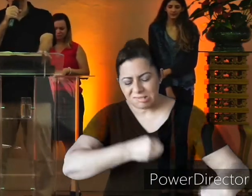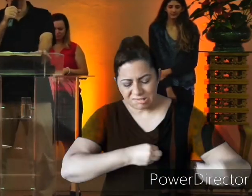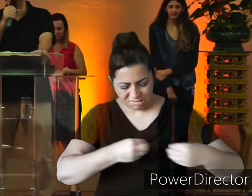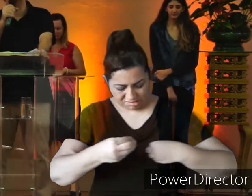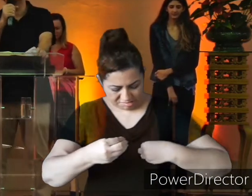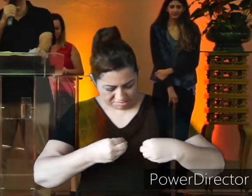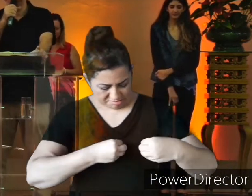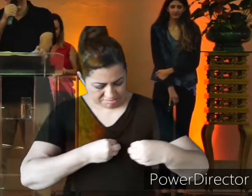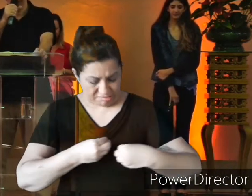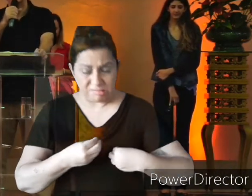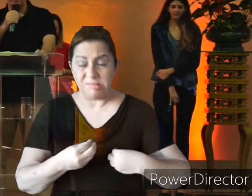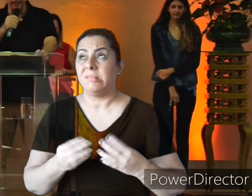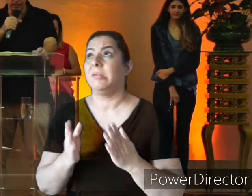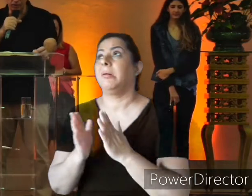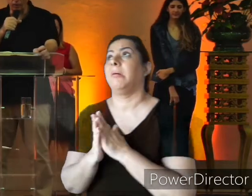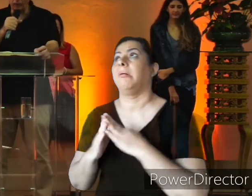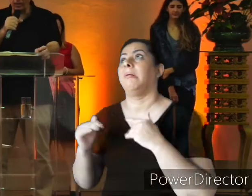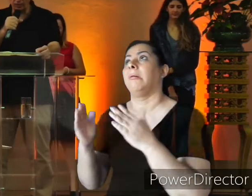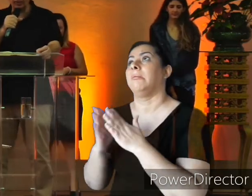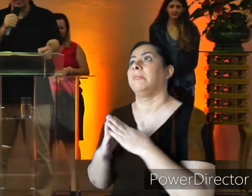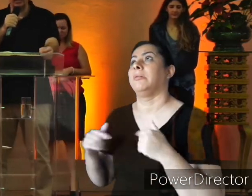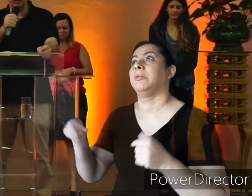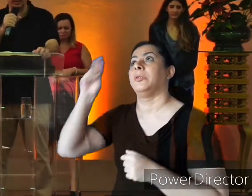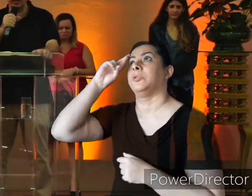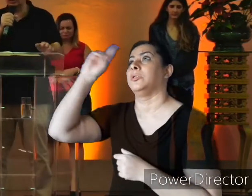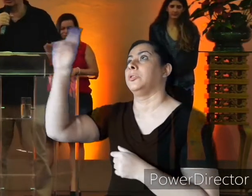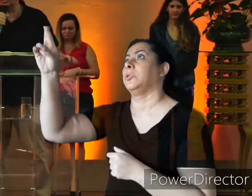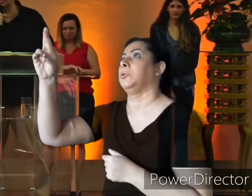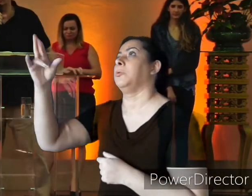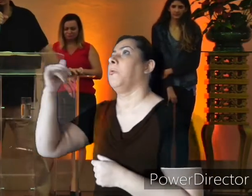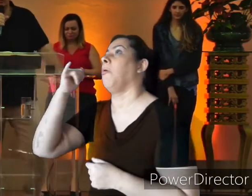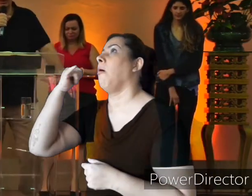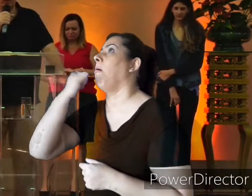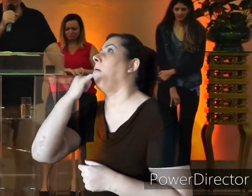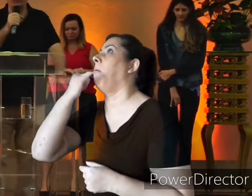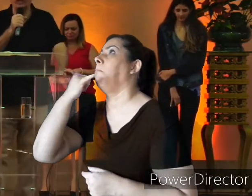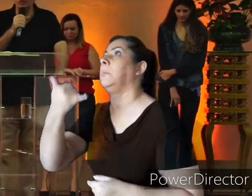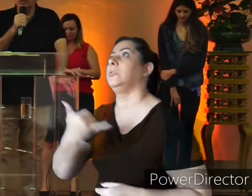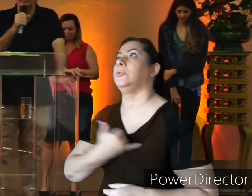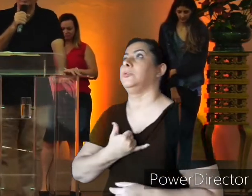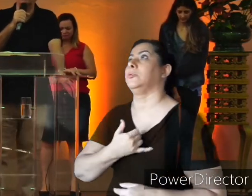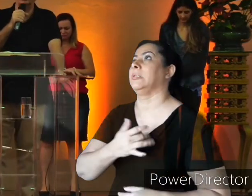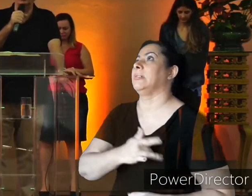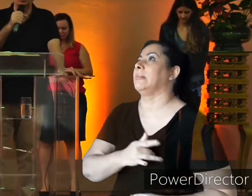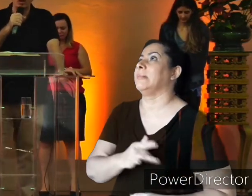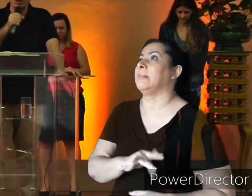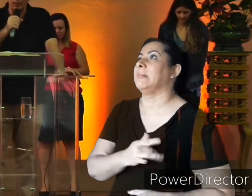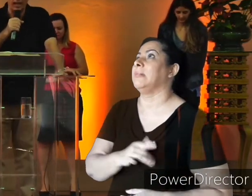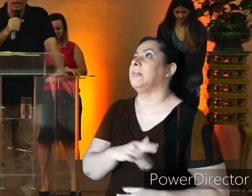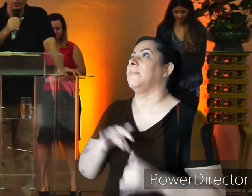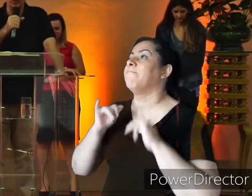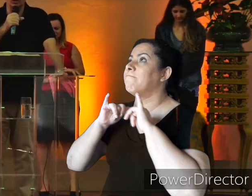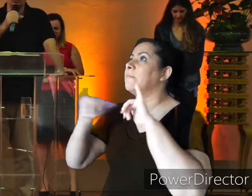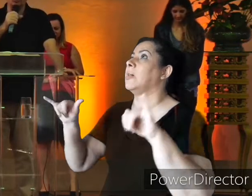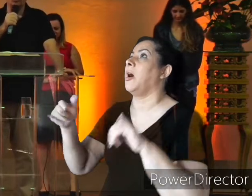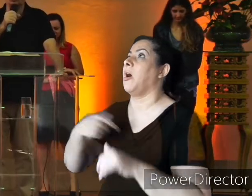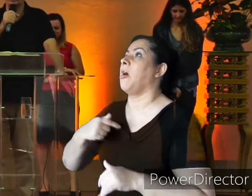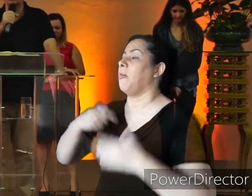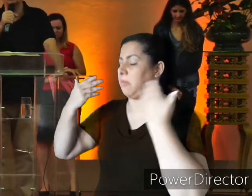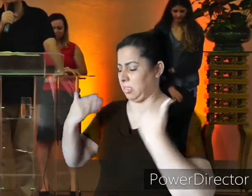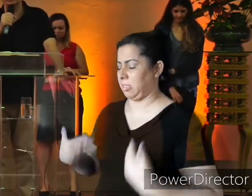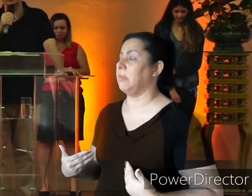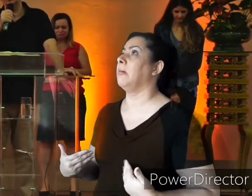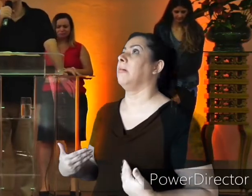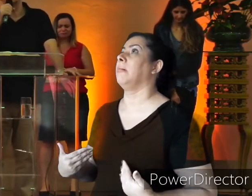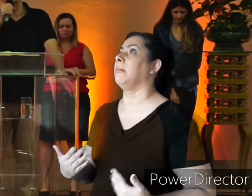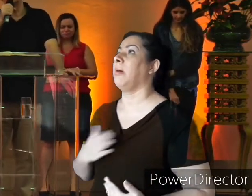a minha vida. Aqueles que estão afastados, aqueles que estão na casa do Senhor, mas estão frios, desanimados, falarem com Deus: Senhor, eu